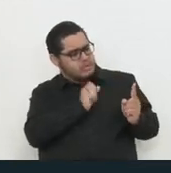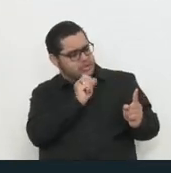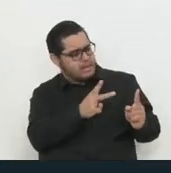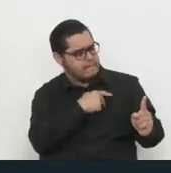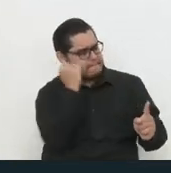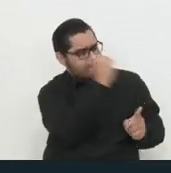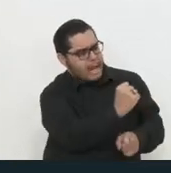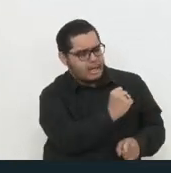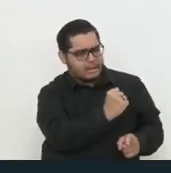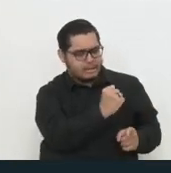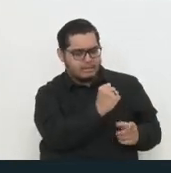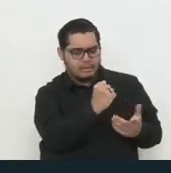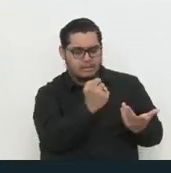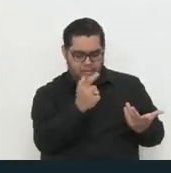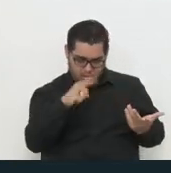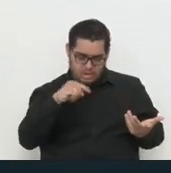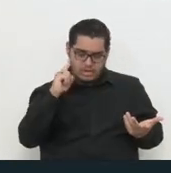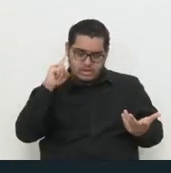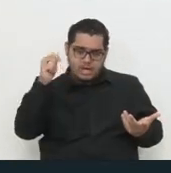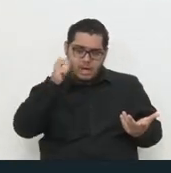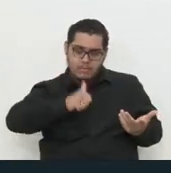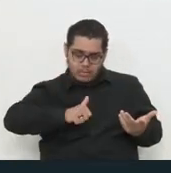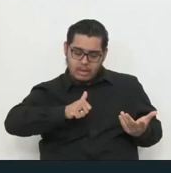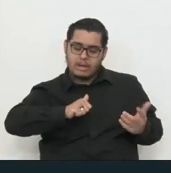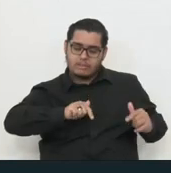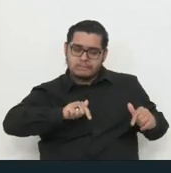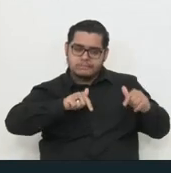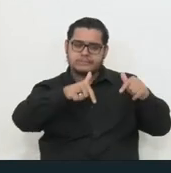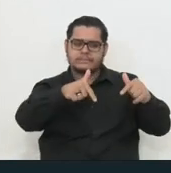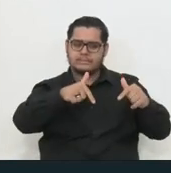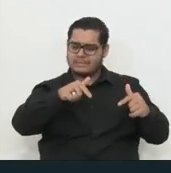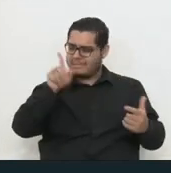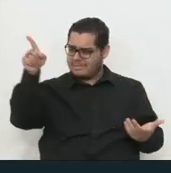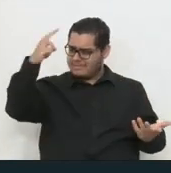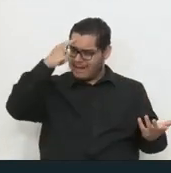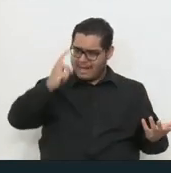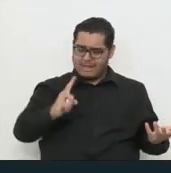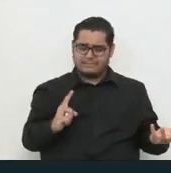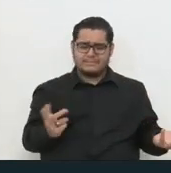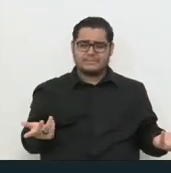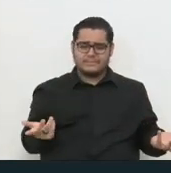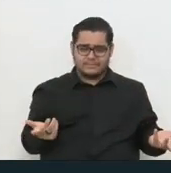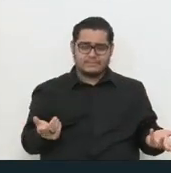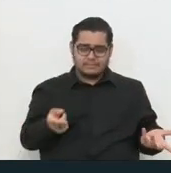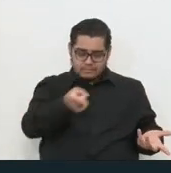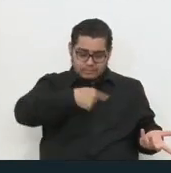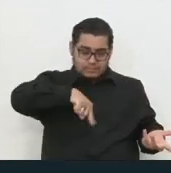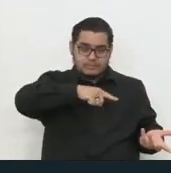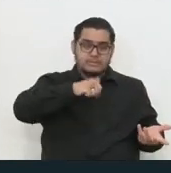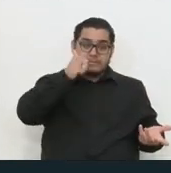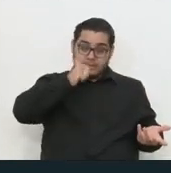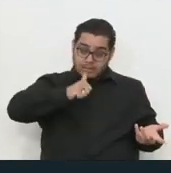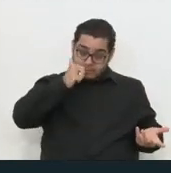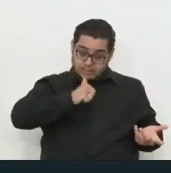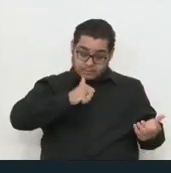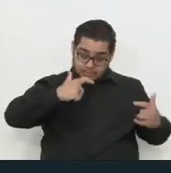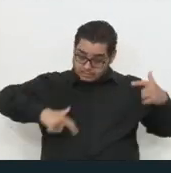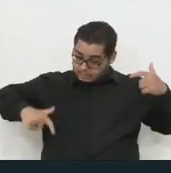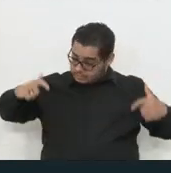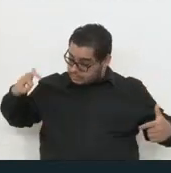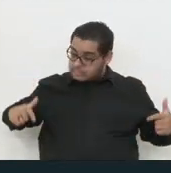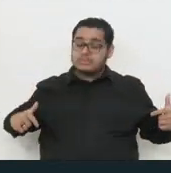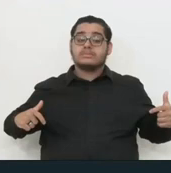do Dia da Mulher será que ele não sabe que nós mulheres queremos que como